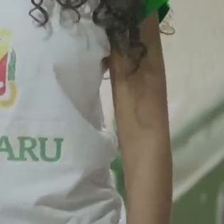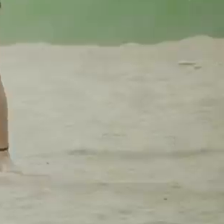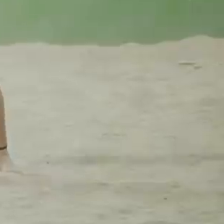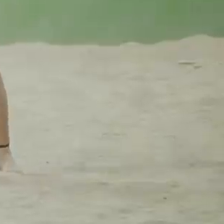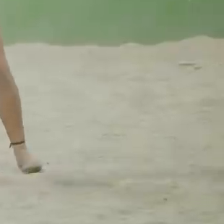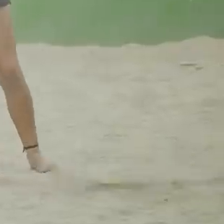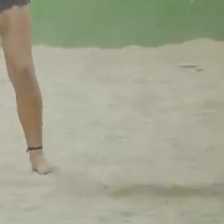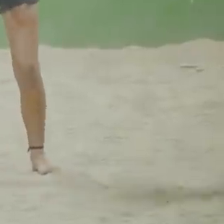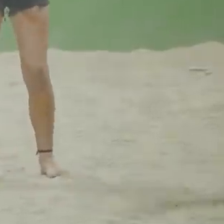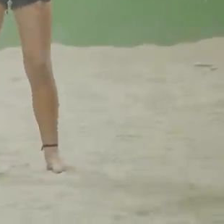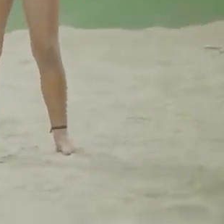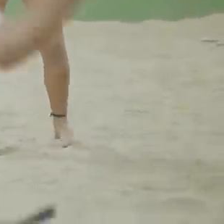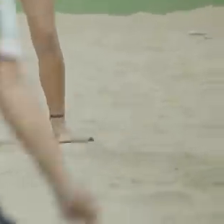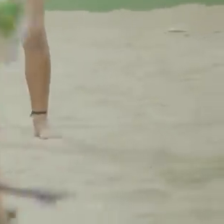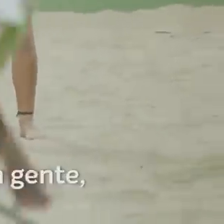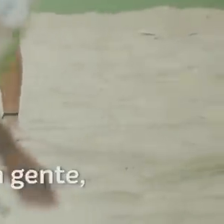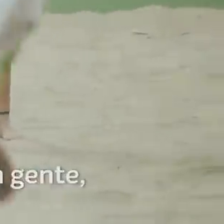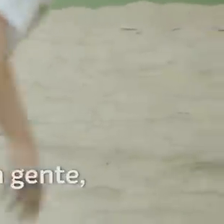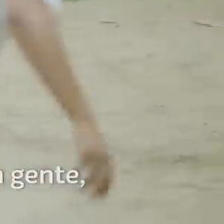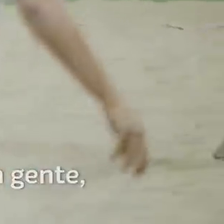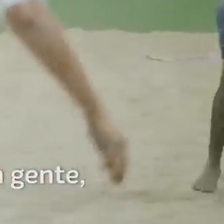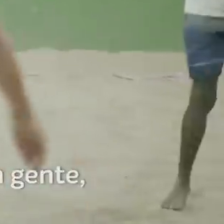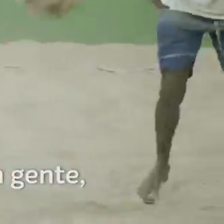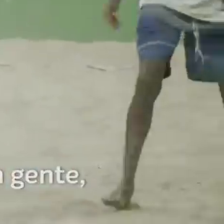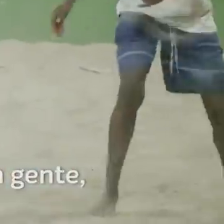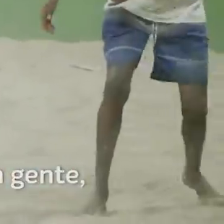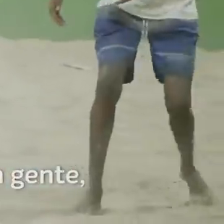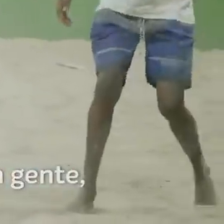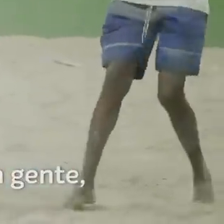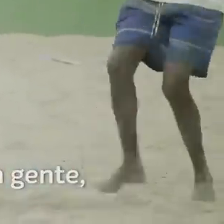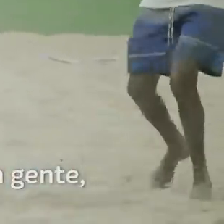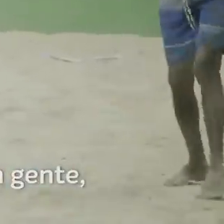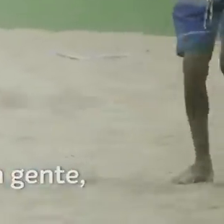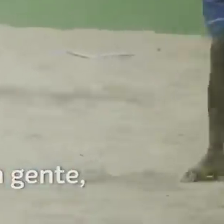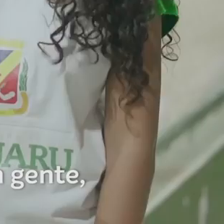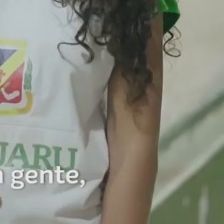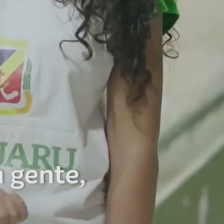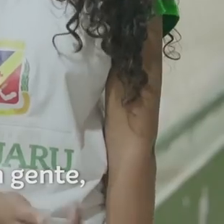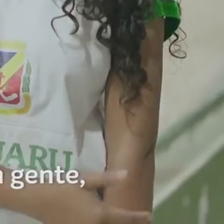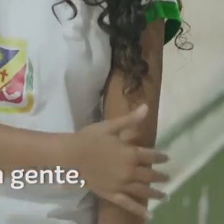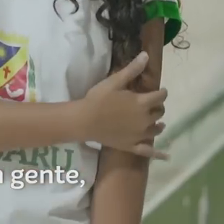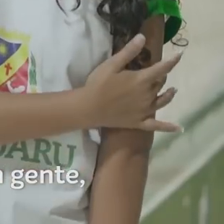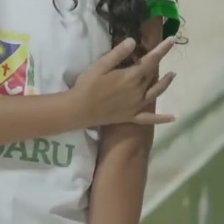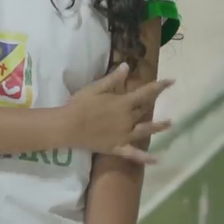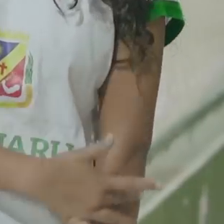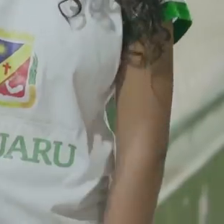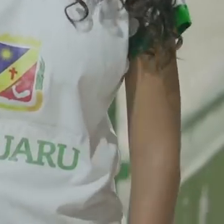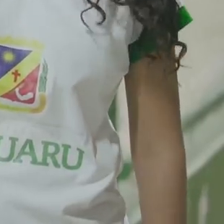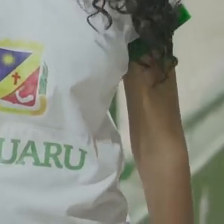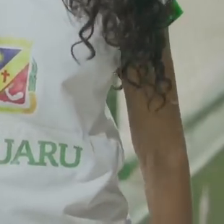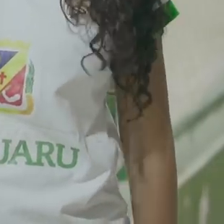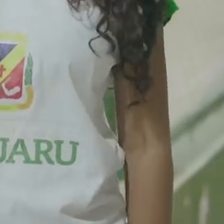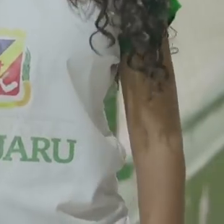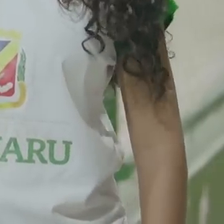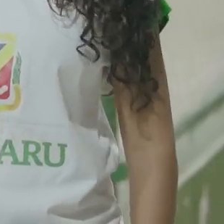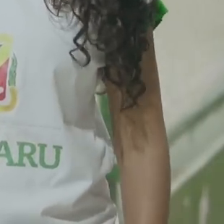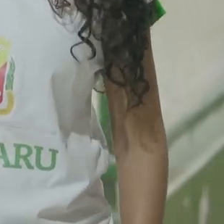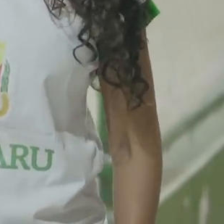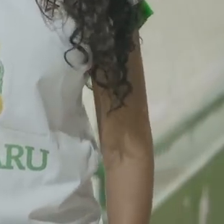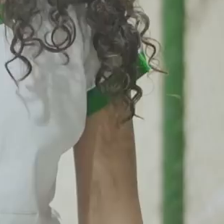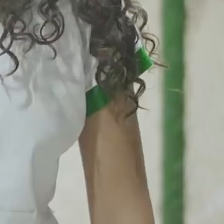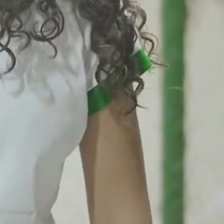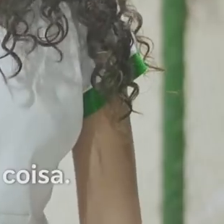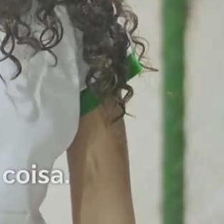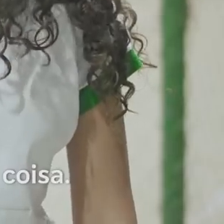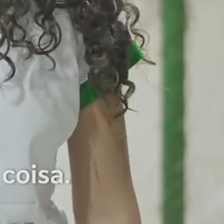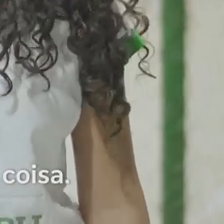Eu acho esse espaço muito legal. De manhã, umas 7, eu passo por aqui e já tem gente, até umas 9 da noite, então é muito bom.